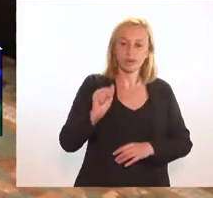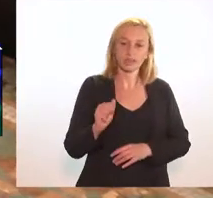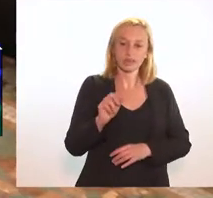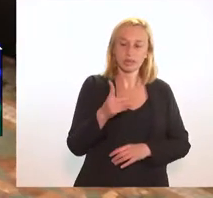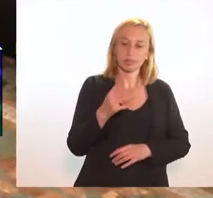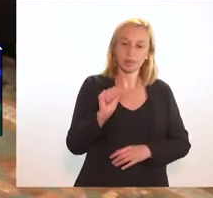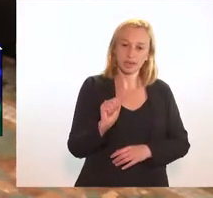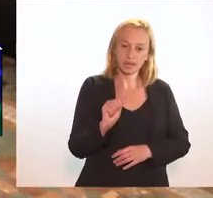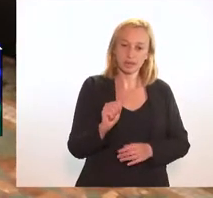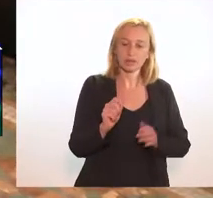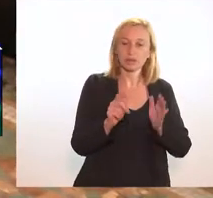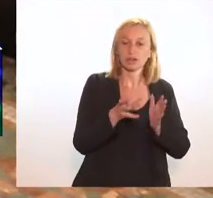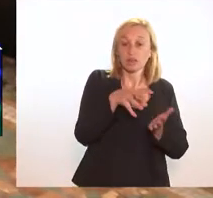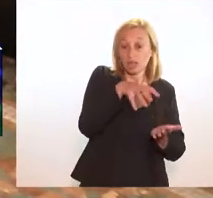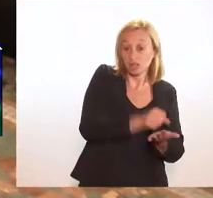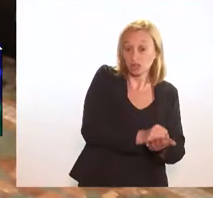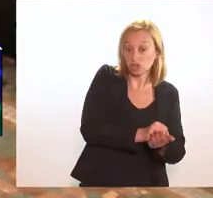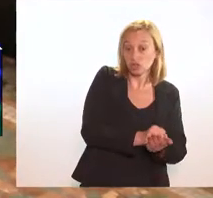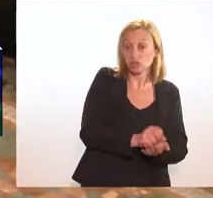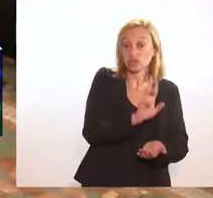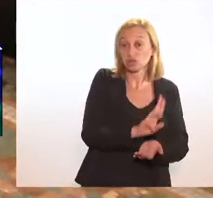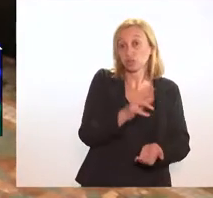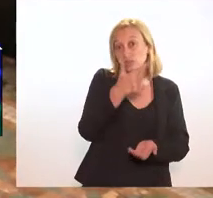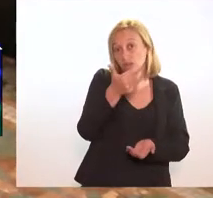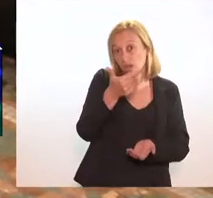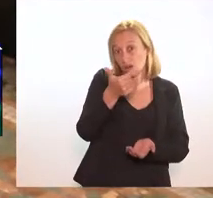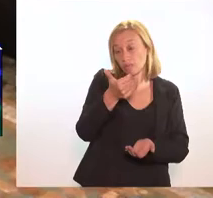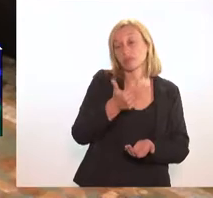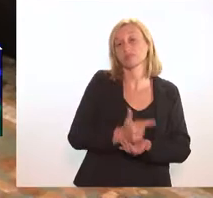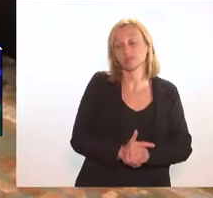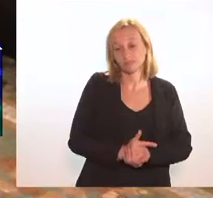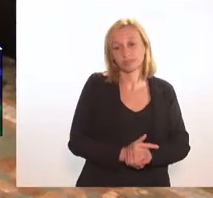existência de registro de porte ou posse de arma,